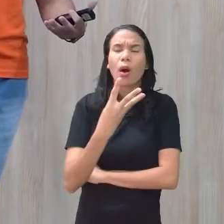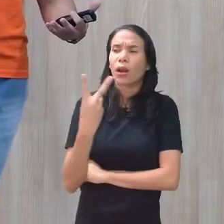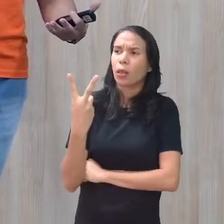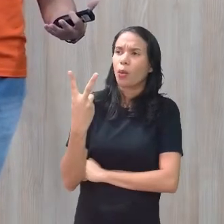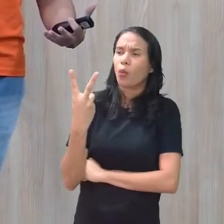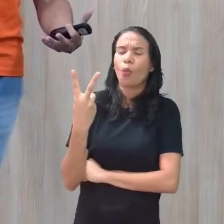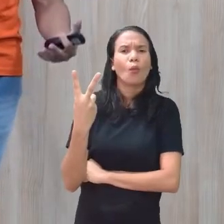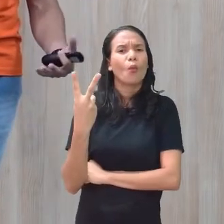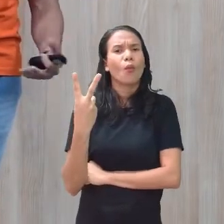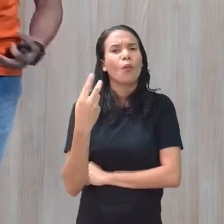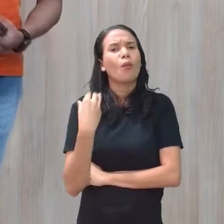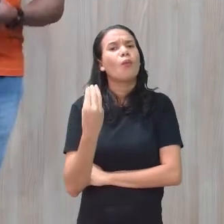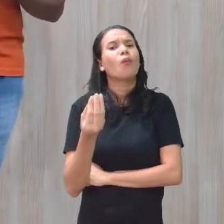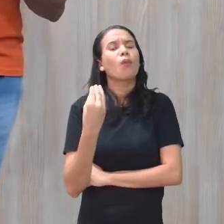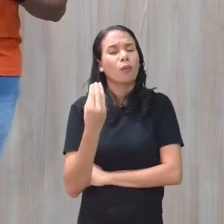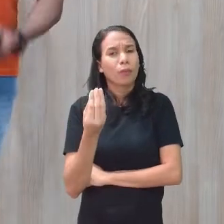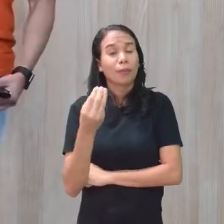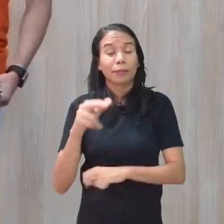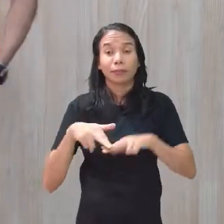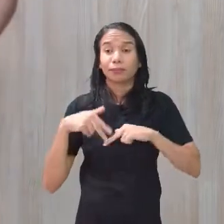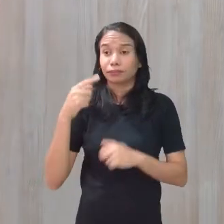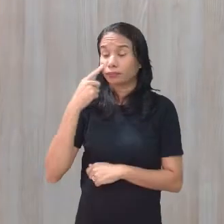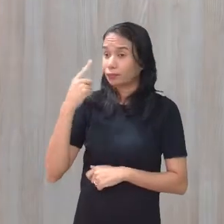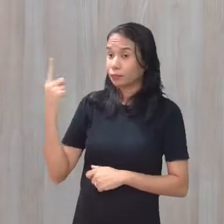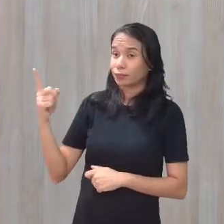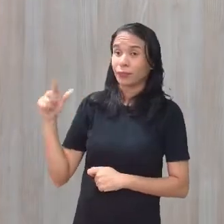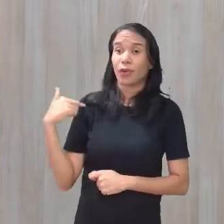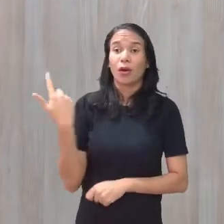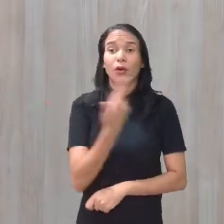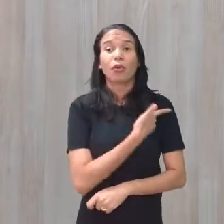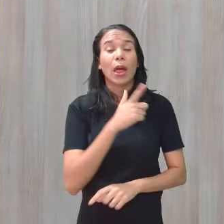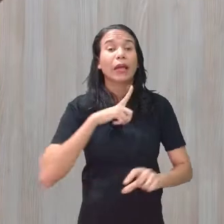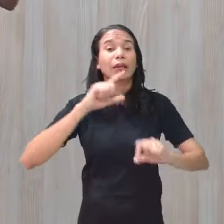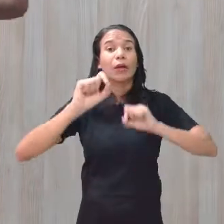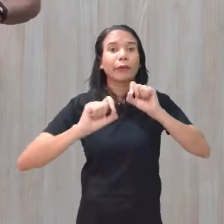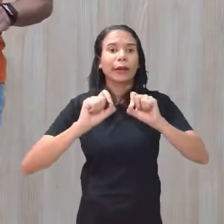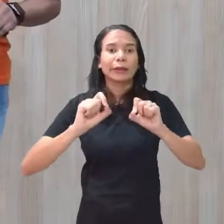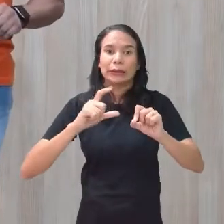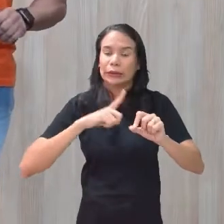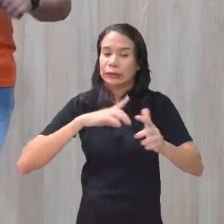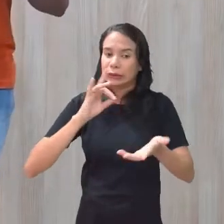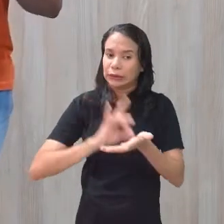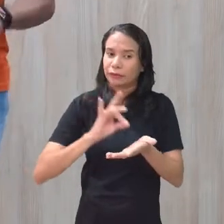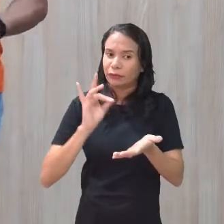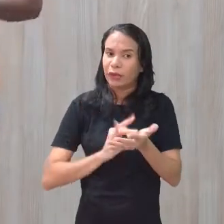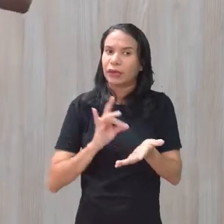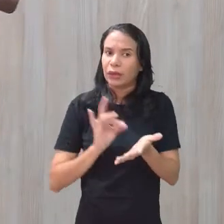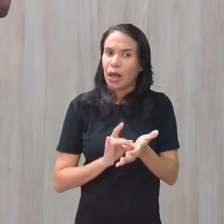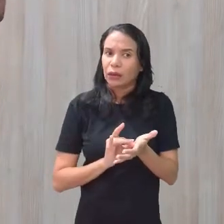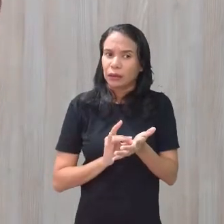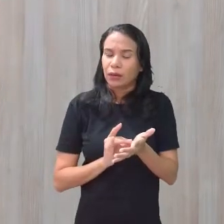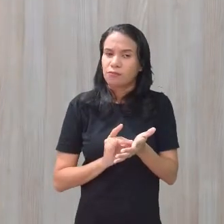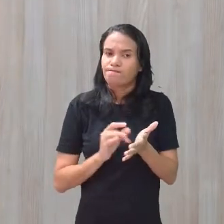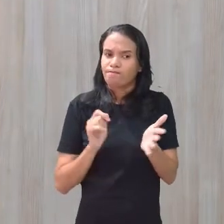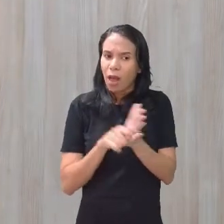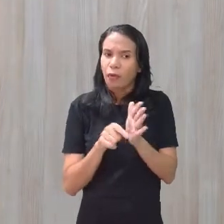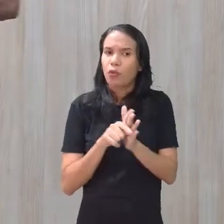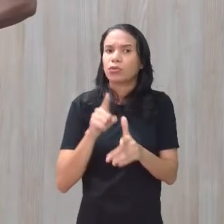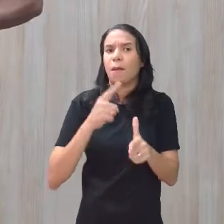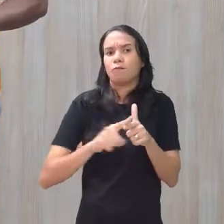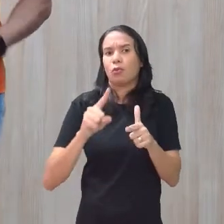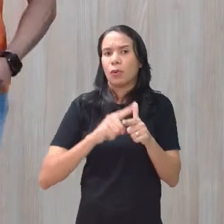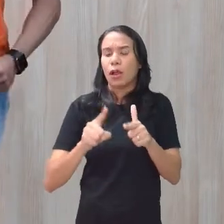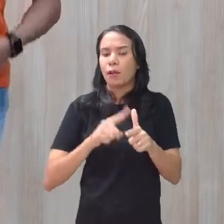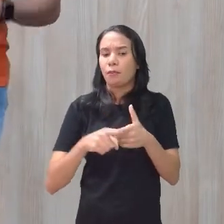21? Certo? Então, aqui a gente encontrou um problema envolvendo o conjunto dos números